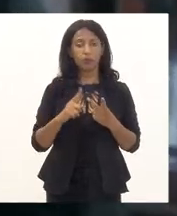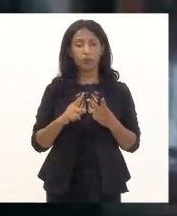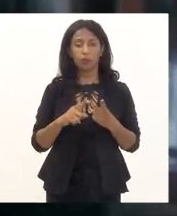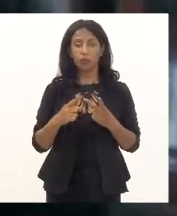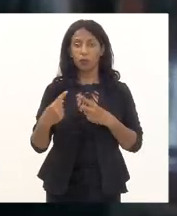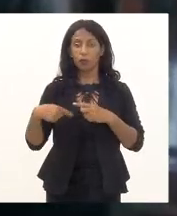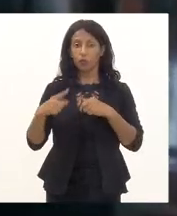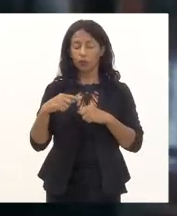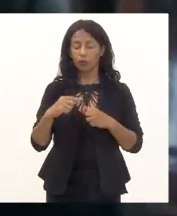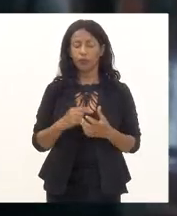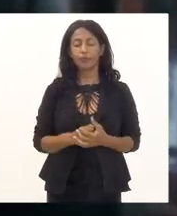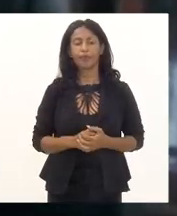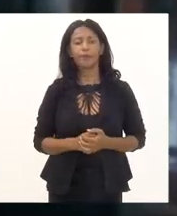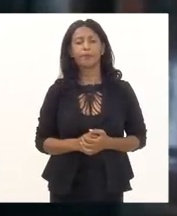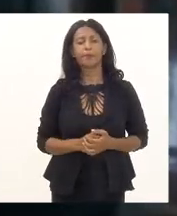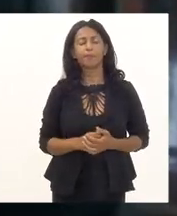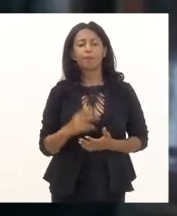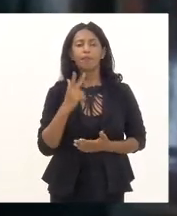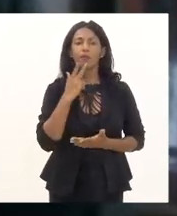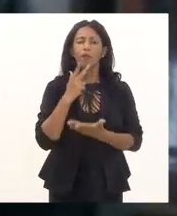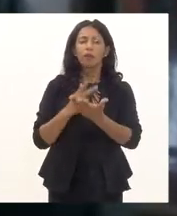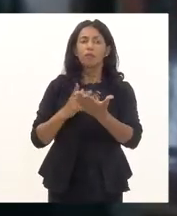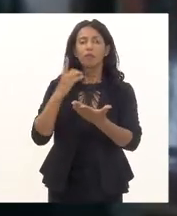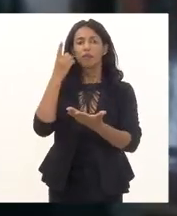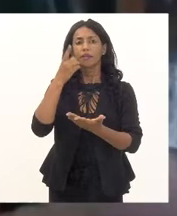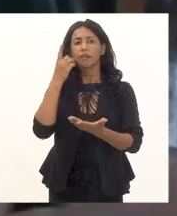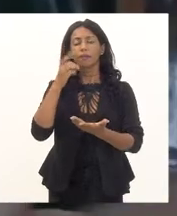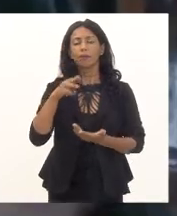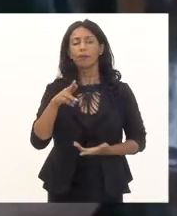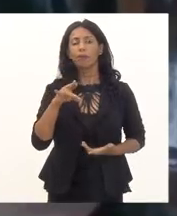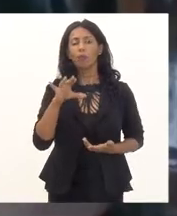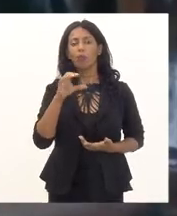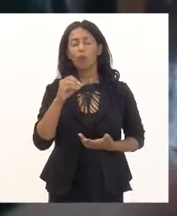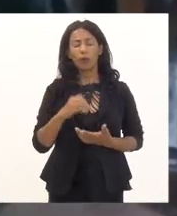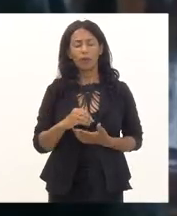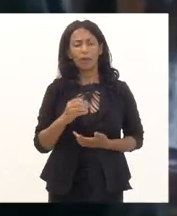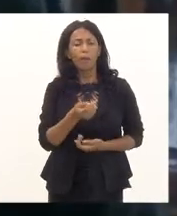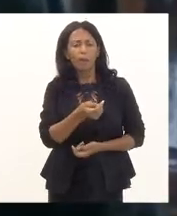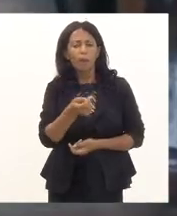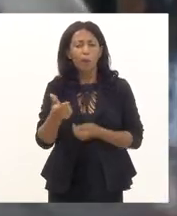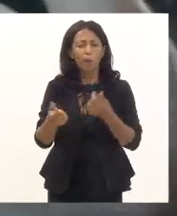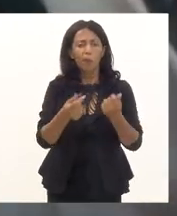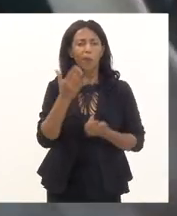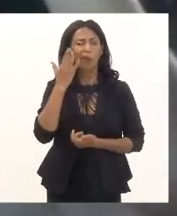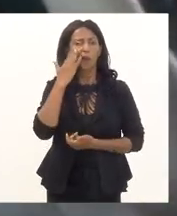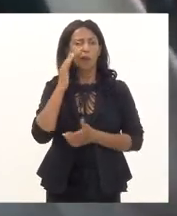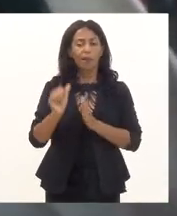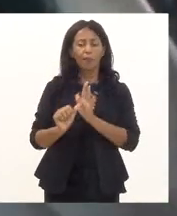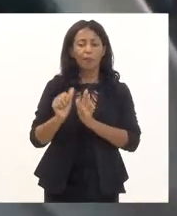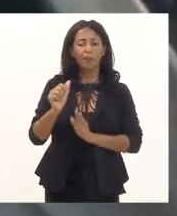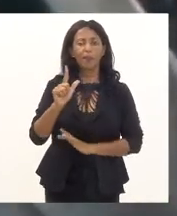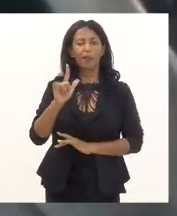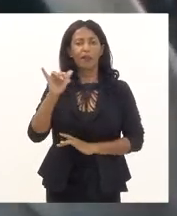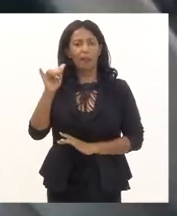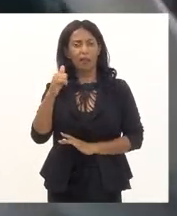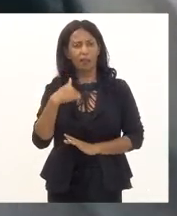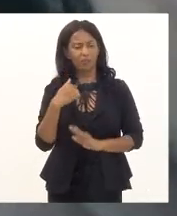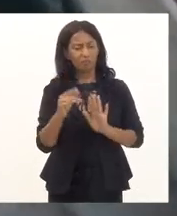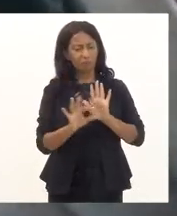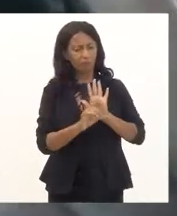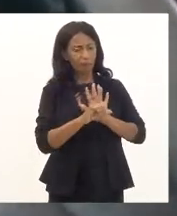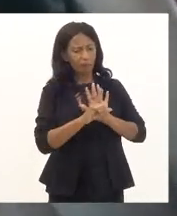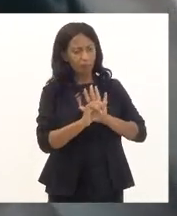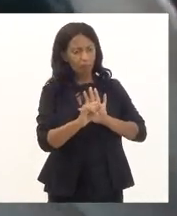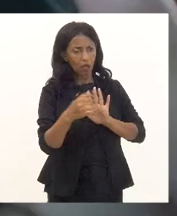Mas voltando ao que disse Mônica Francisco, poucos sabem, a primeira lei que eu fiz na